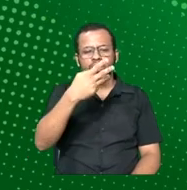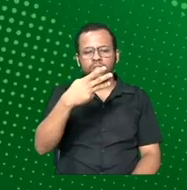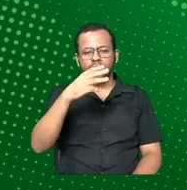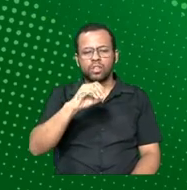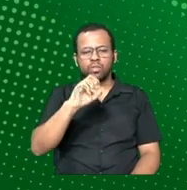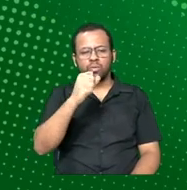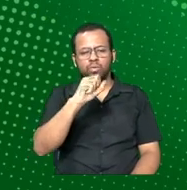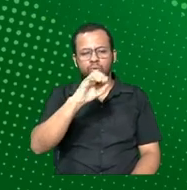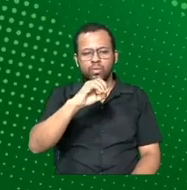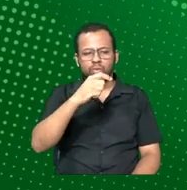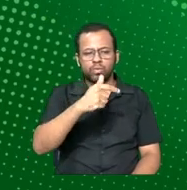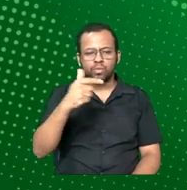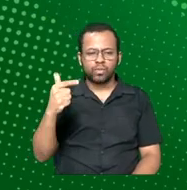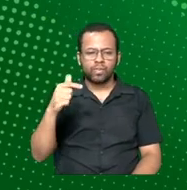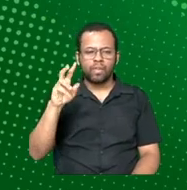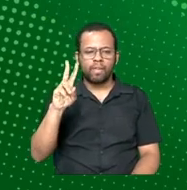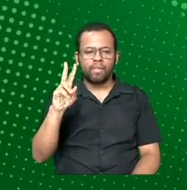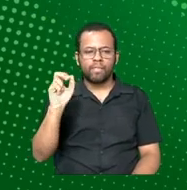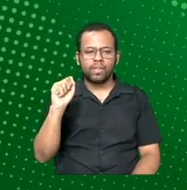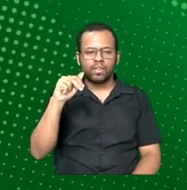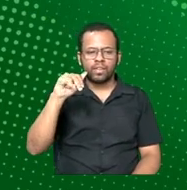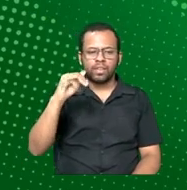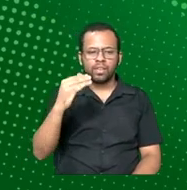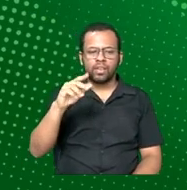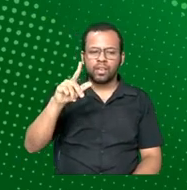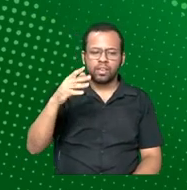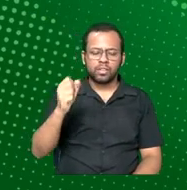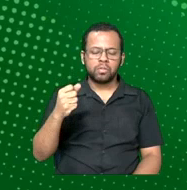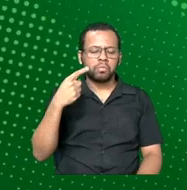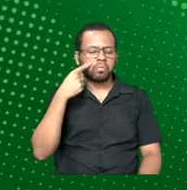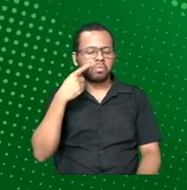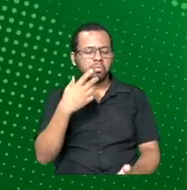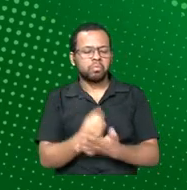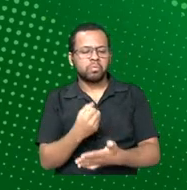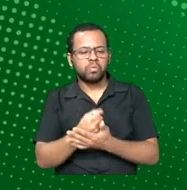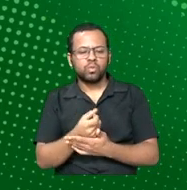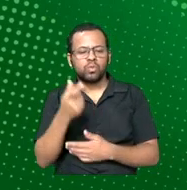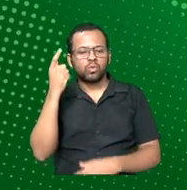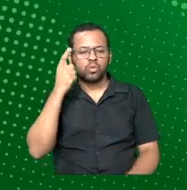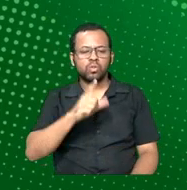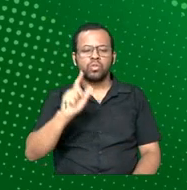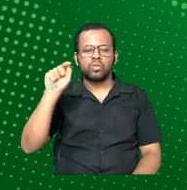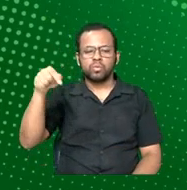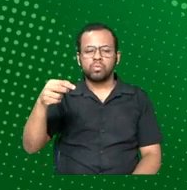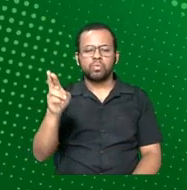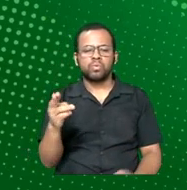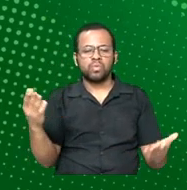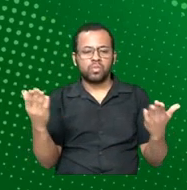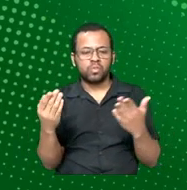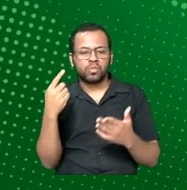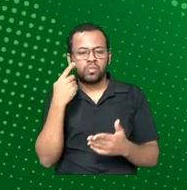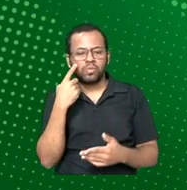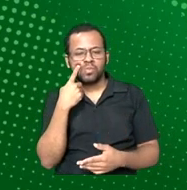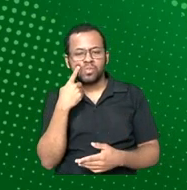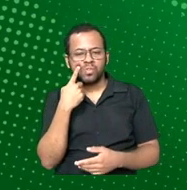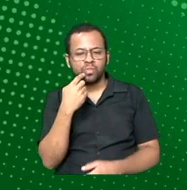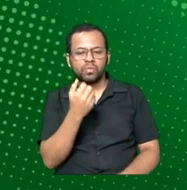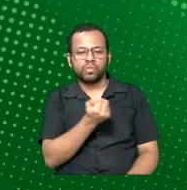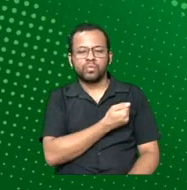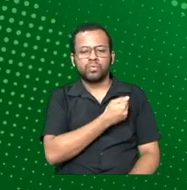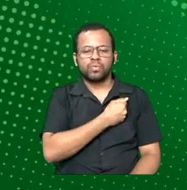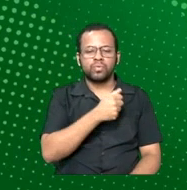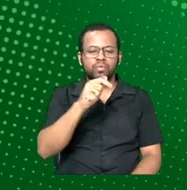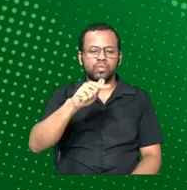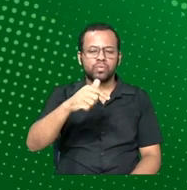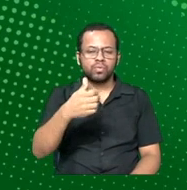308022 vaniclécio de Monte Alegre pelo aplicativo Parabéns leva mil reais e agora olha só gente